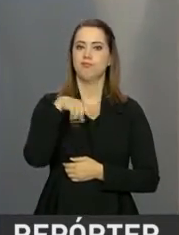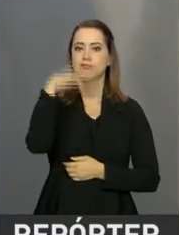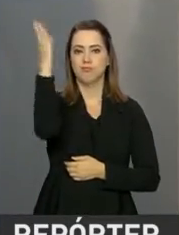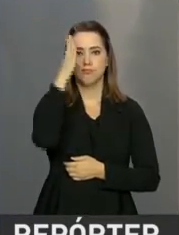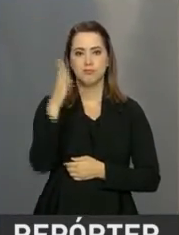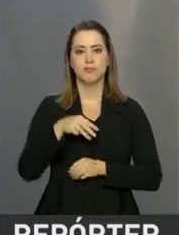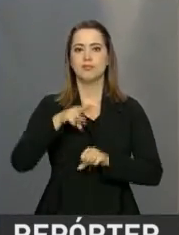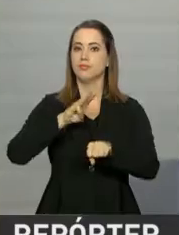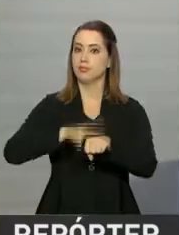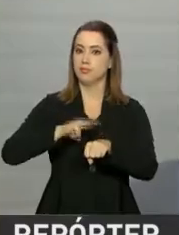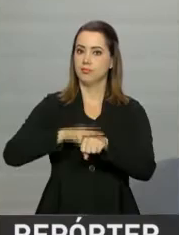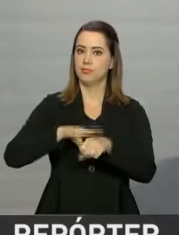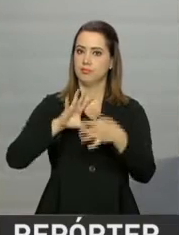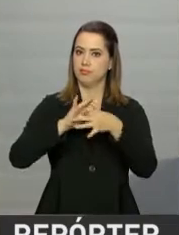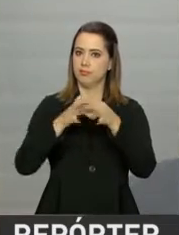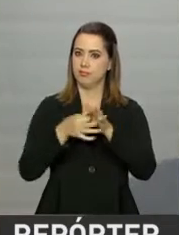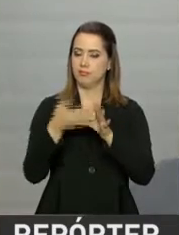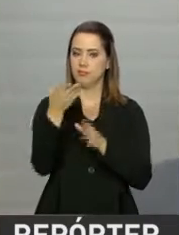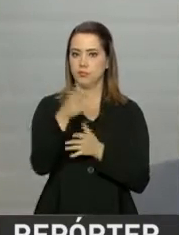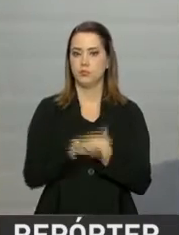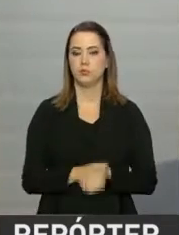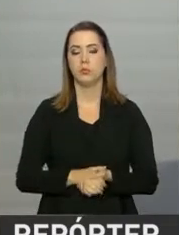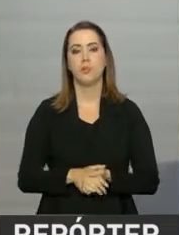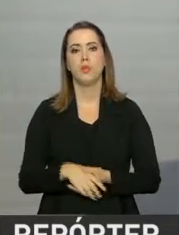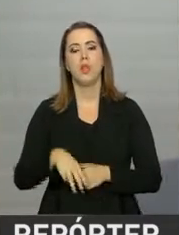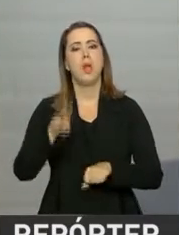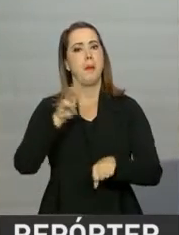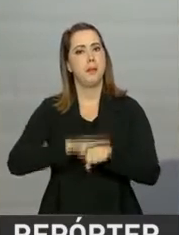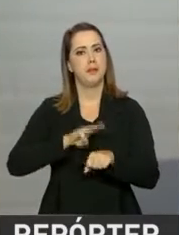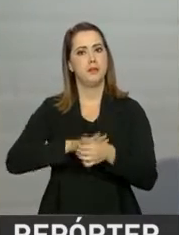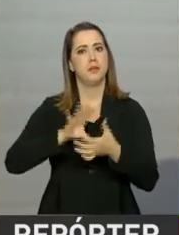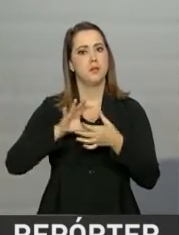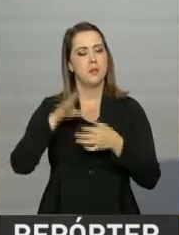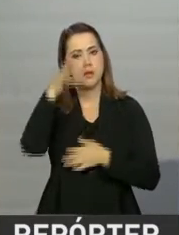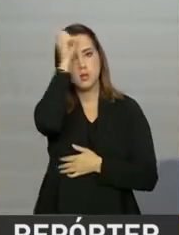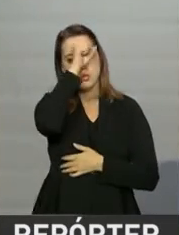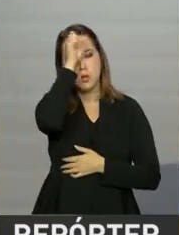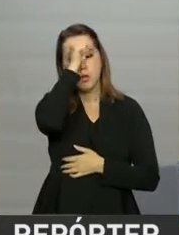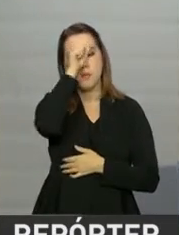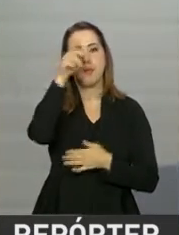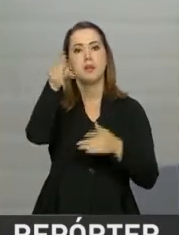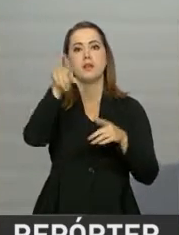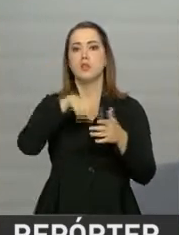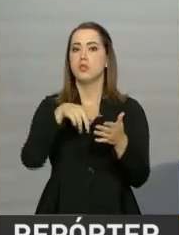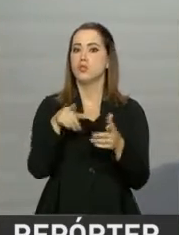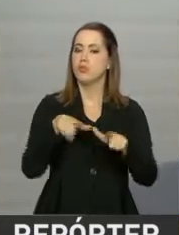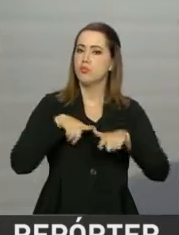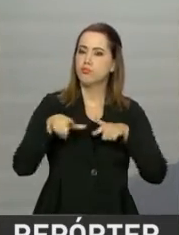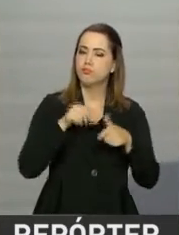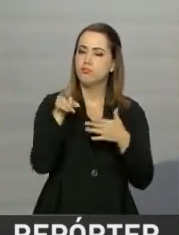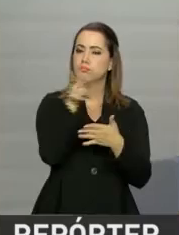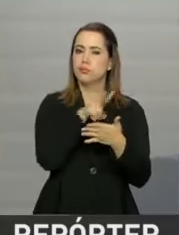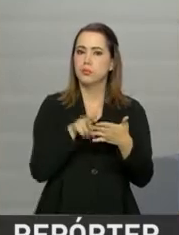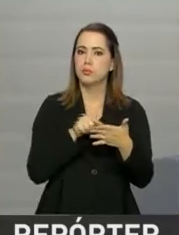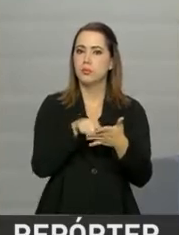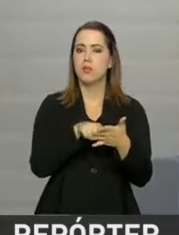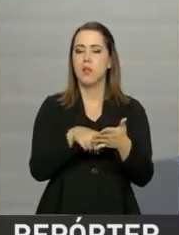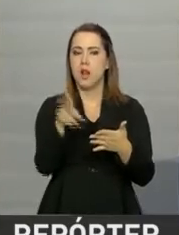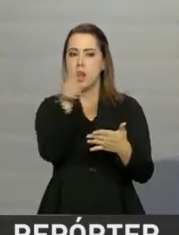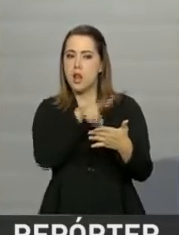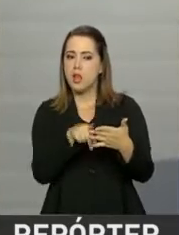Brasileira de matemática matemática se aprende fazendo exercício lendo e prestando atenção quando o professor está corrigindo